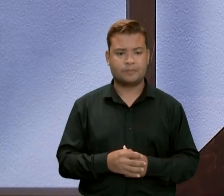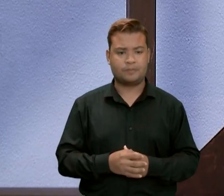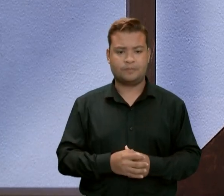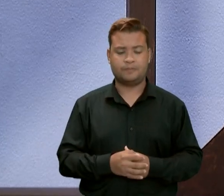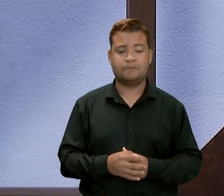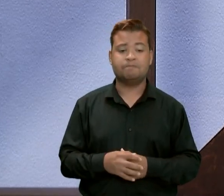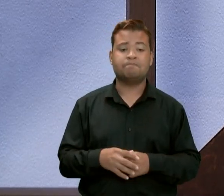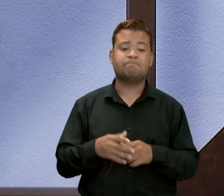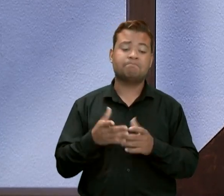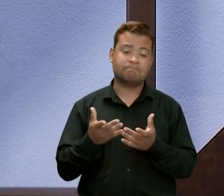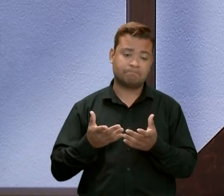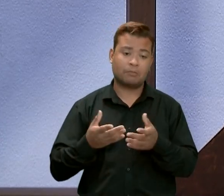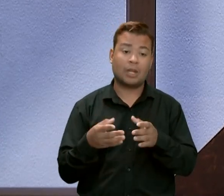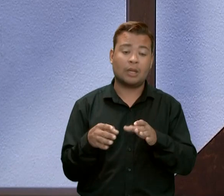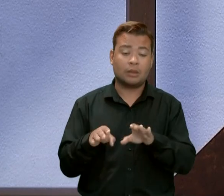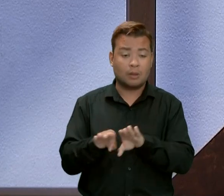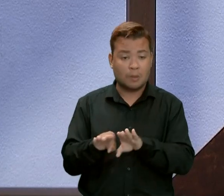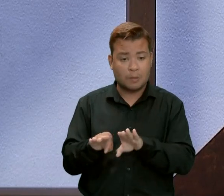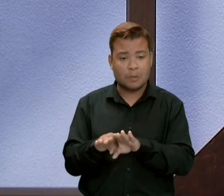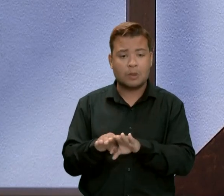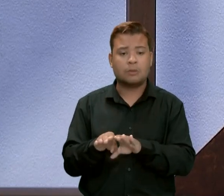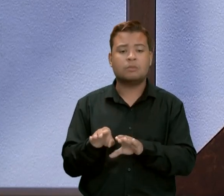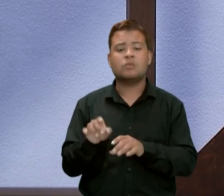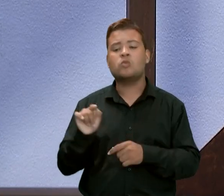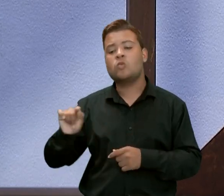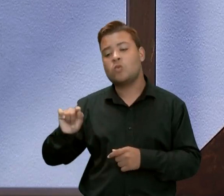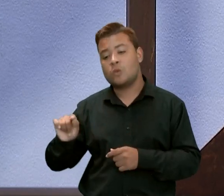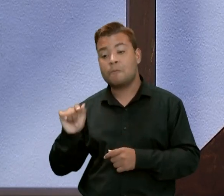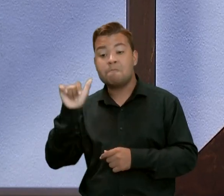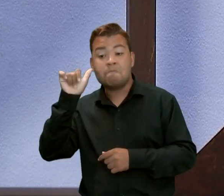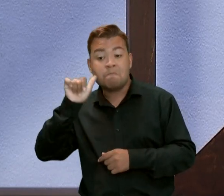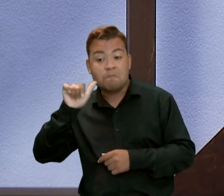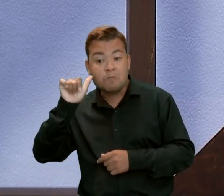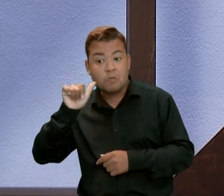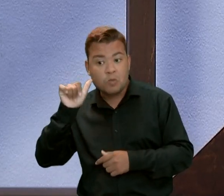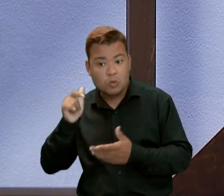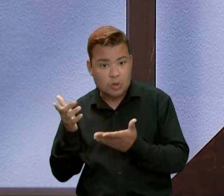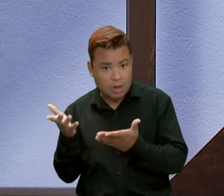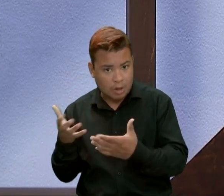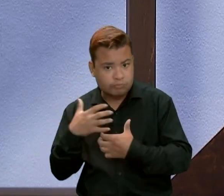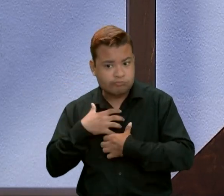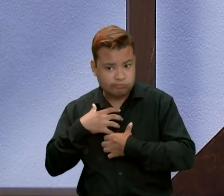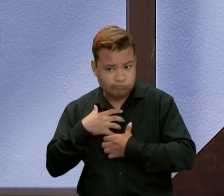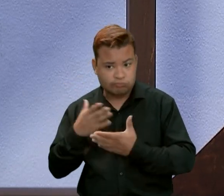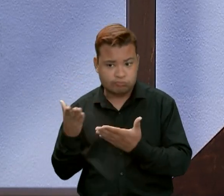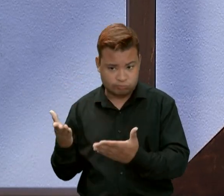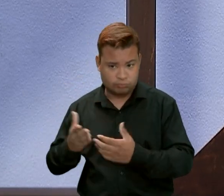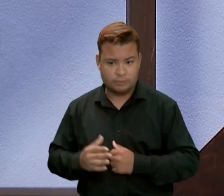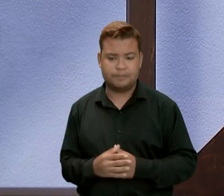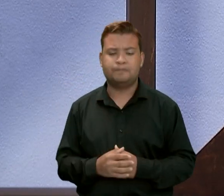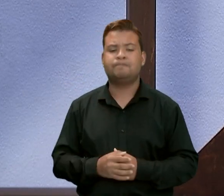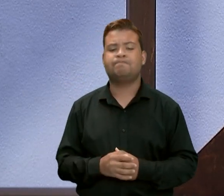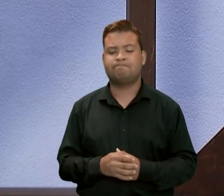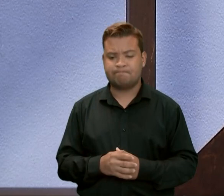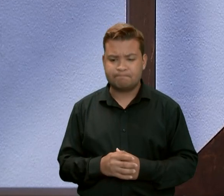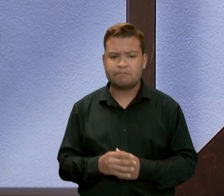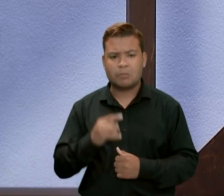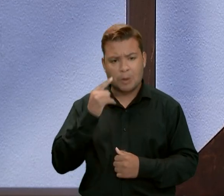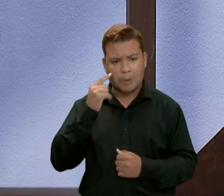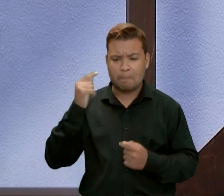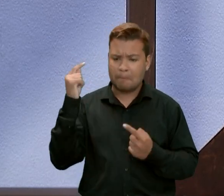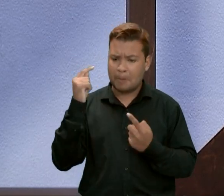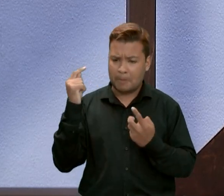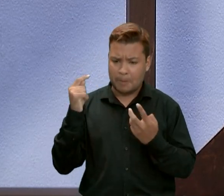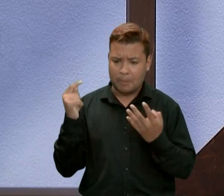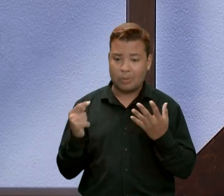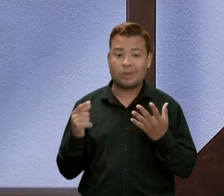Da mesma, ou então junto entre a questão da mulher, né? Então acaba que isso ecoa na